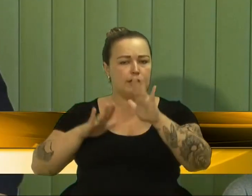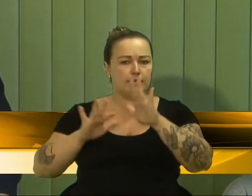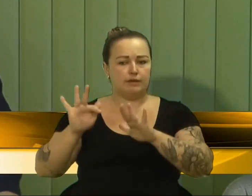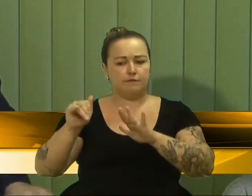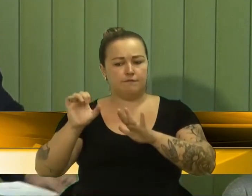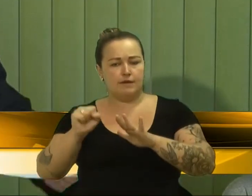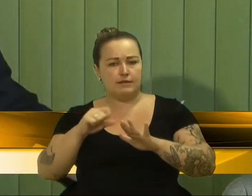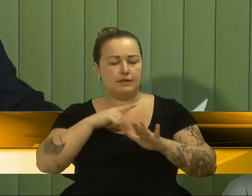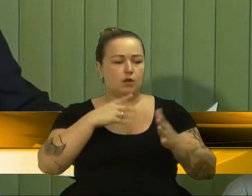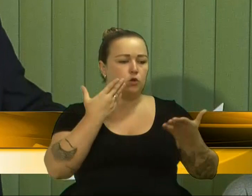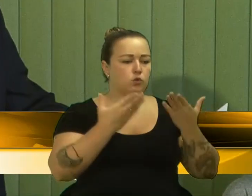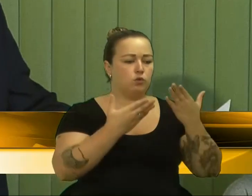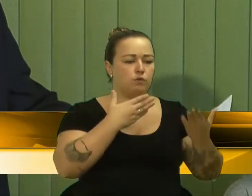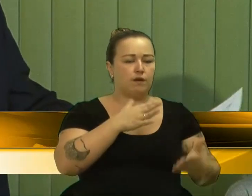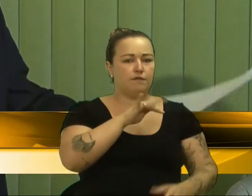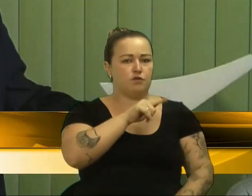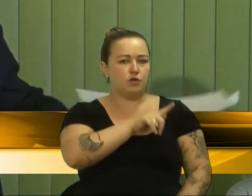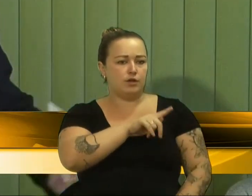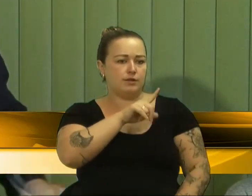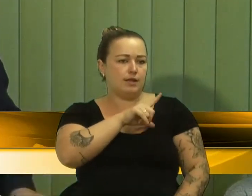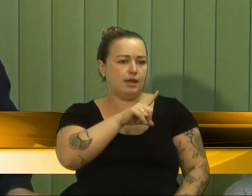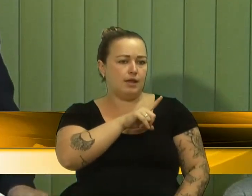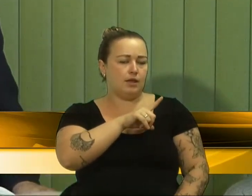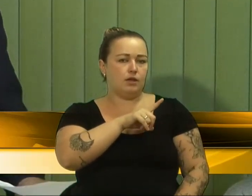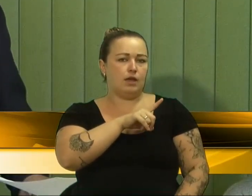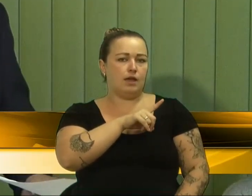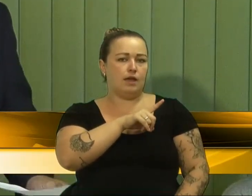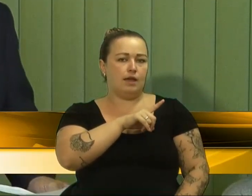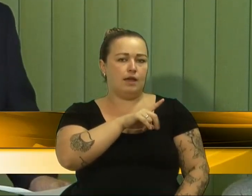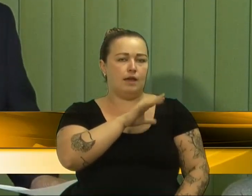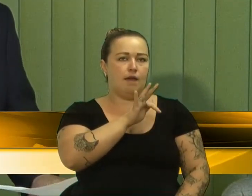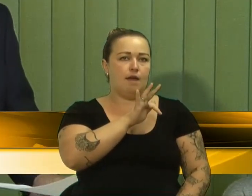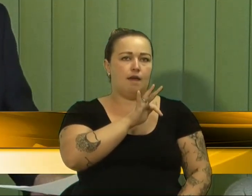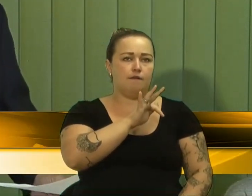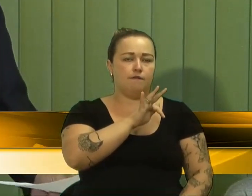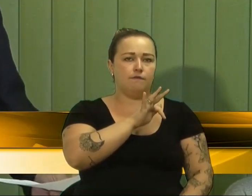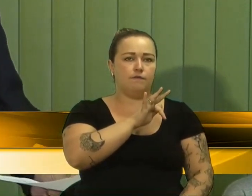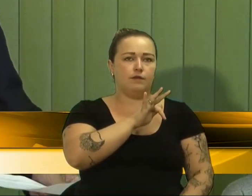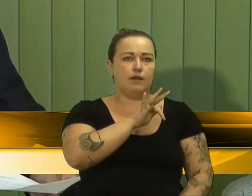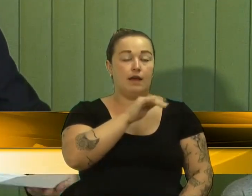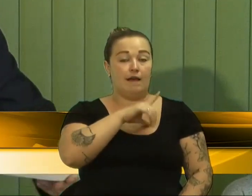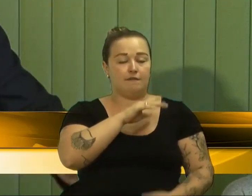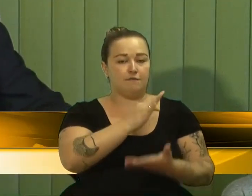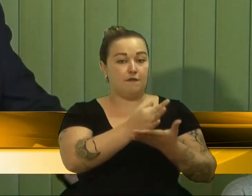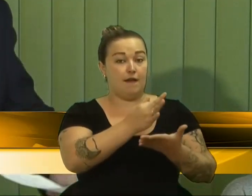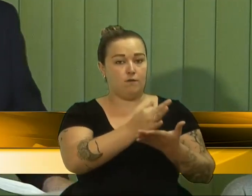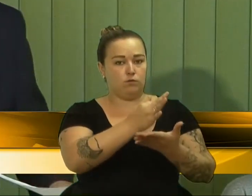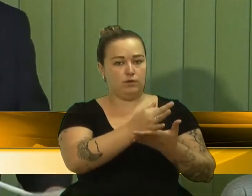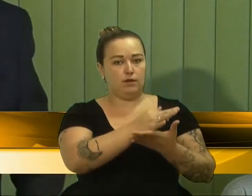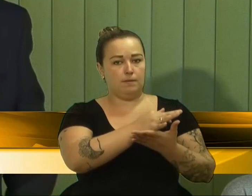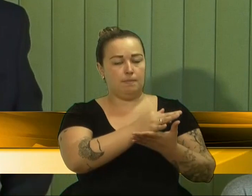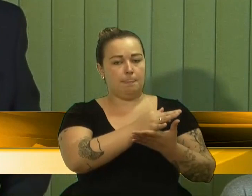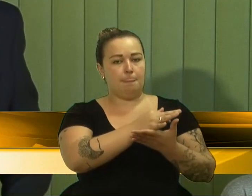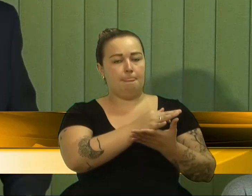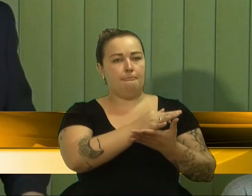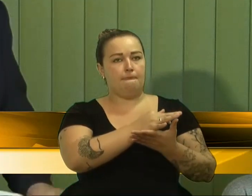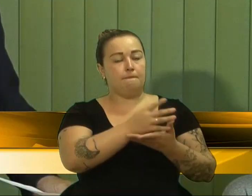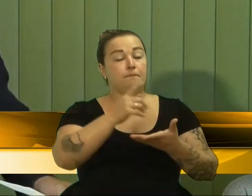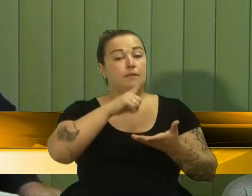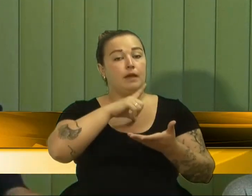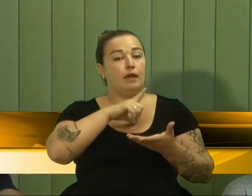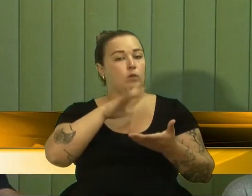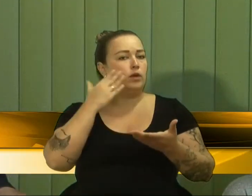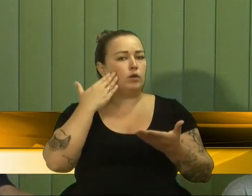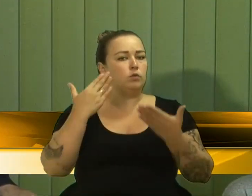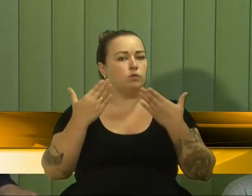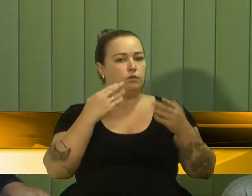aos FGs, tenho dúvidas em respeito ao que já me disseram a respeito dos FGs lá, e inclusive do trabalho de alguns servidores, e é por